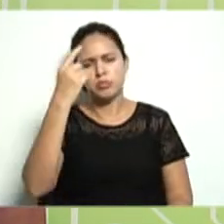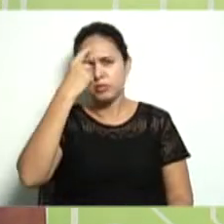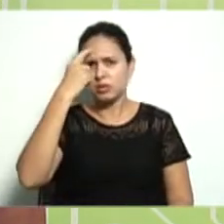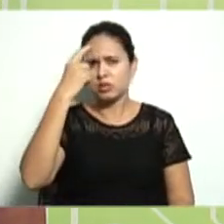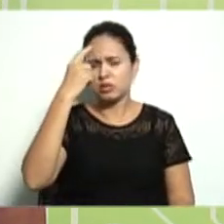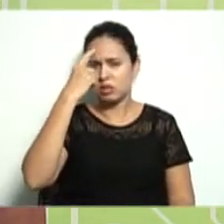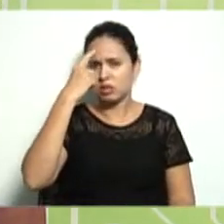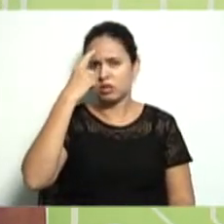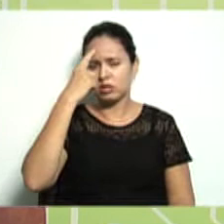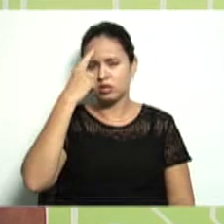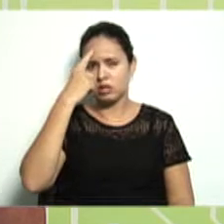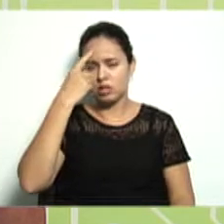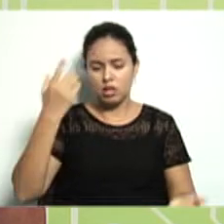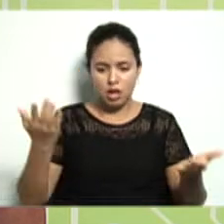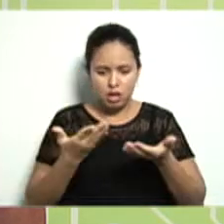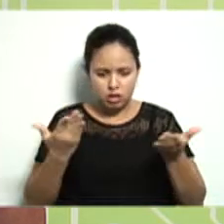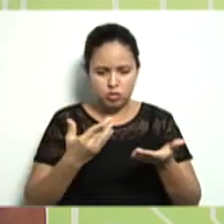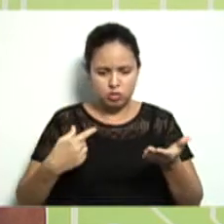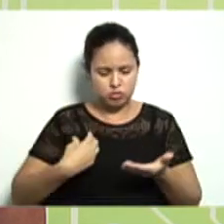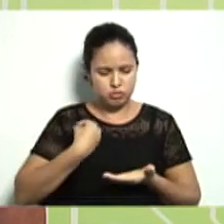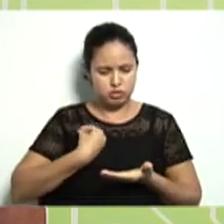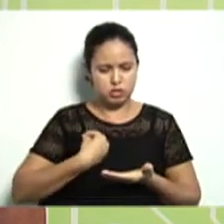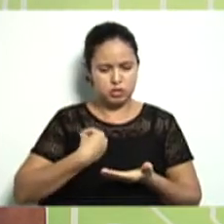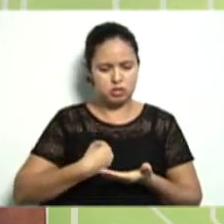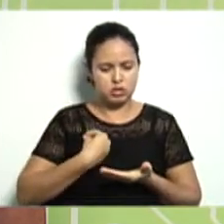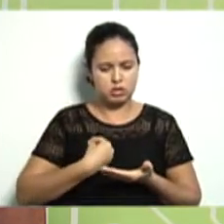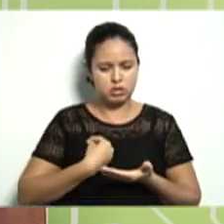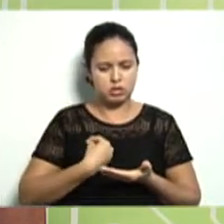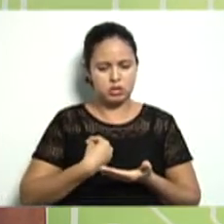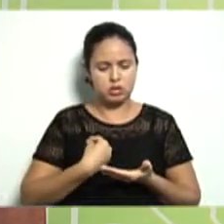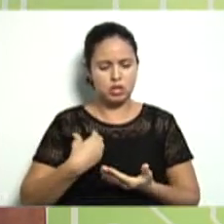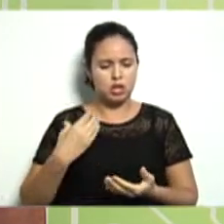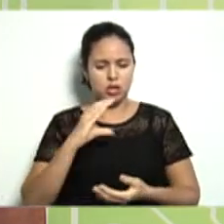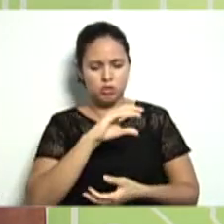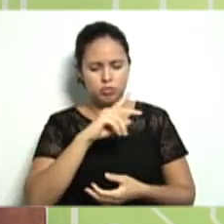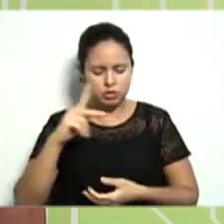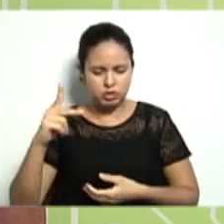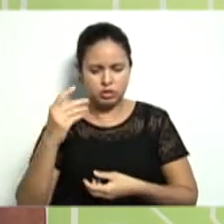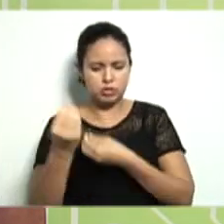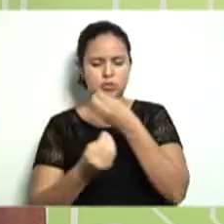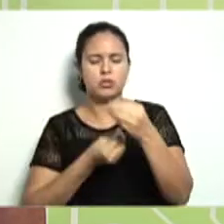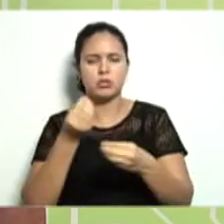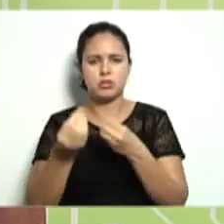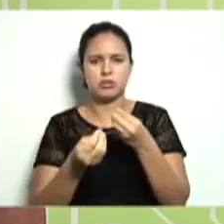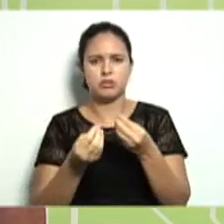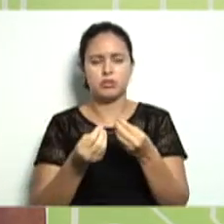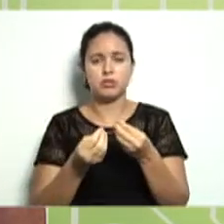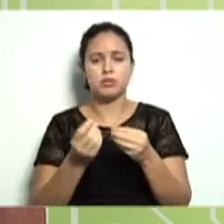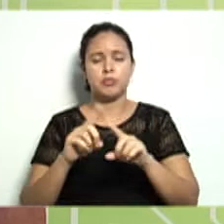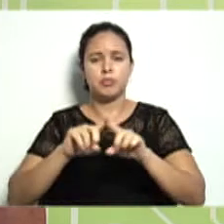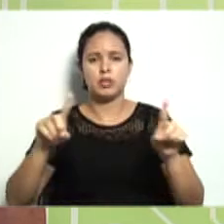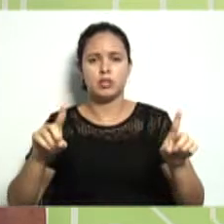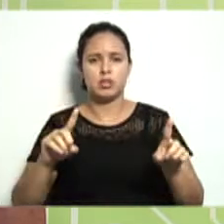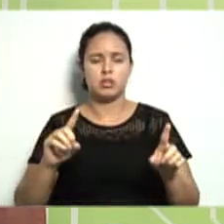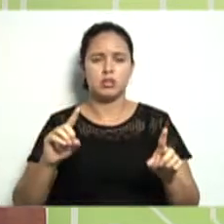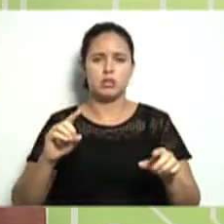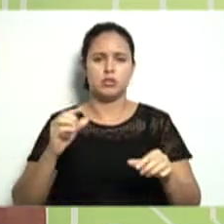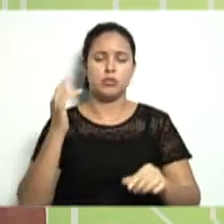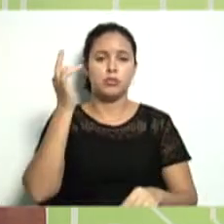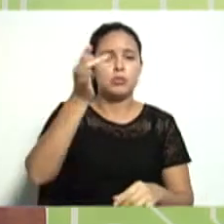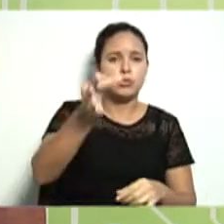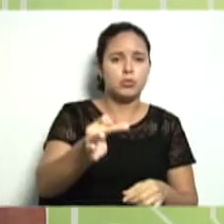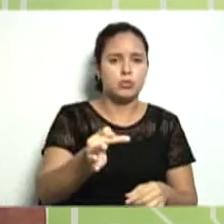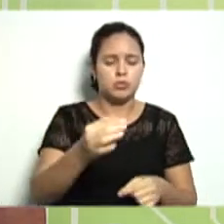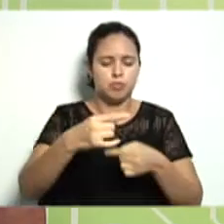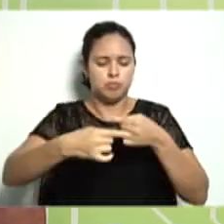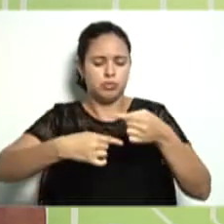Mas vai sustentar toda a nossa... Vamos pensar na cooperativa. Vai sustentar a gente. Mas será que as próximas gerações vão